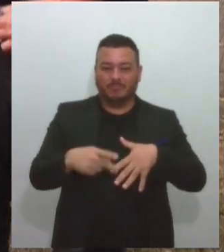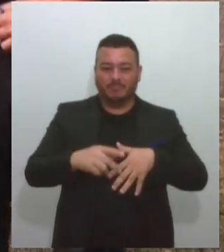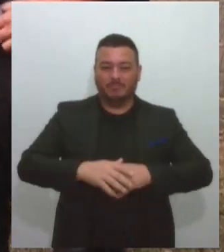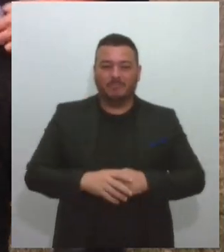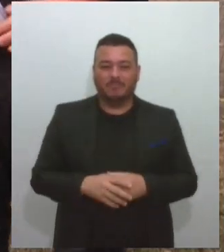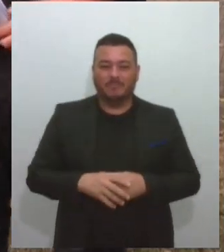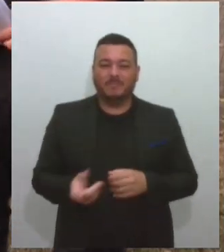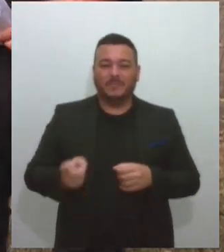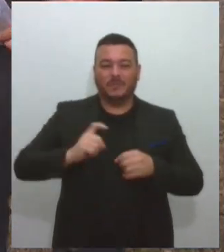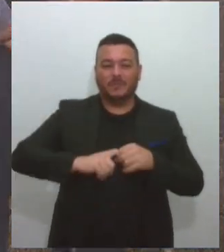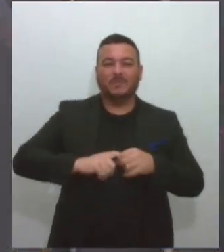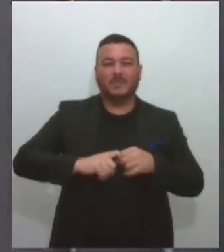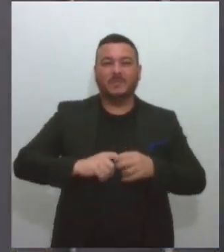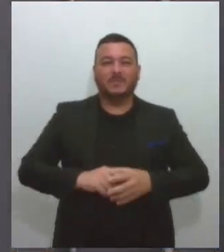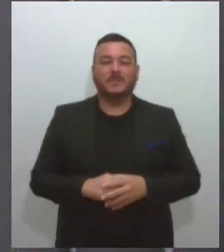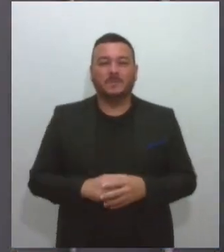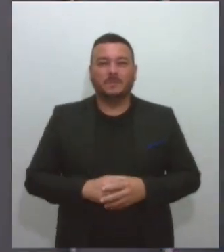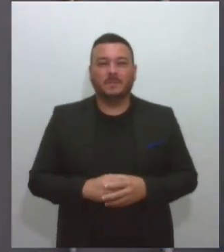aos estúdios.